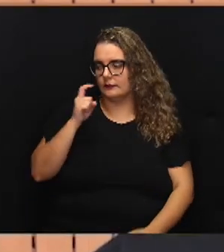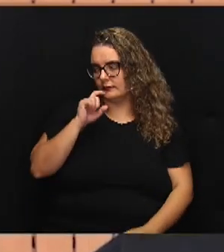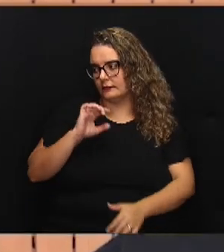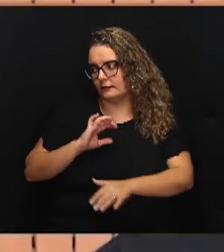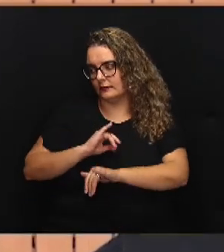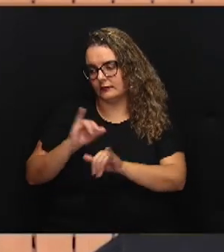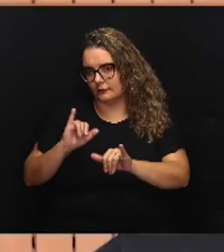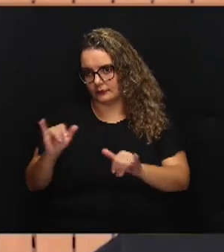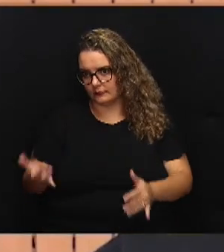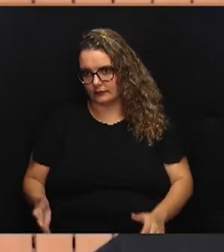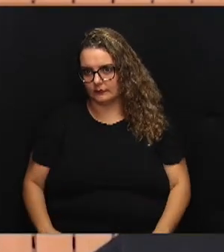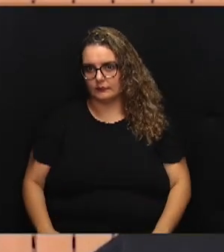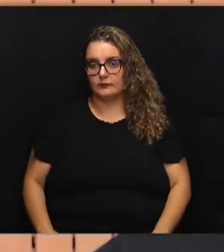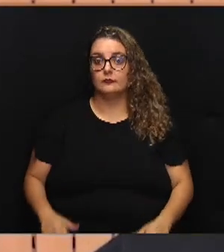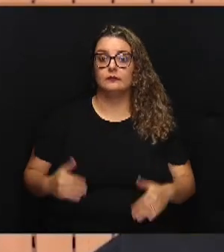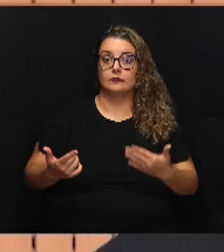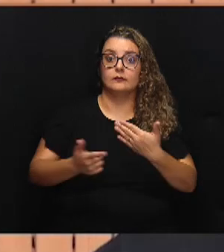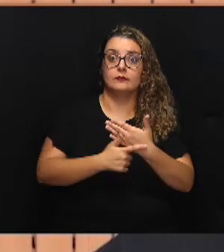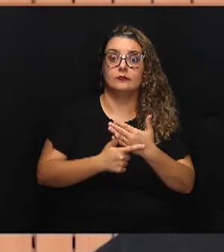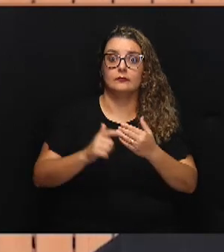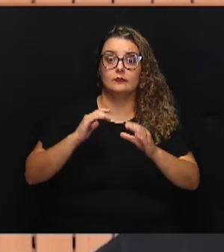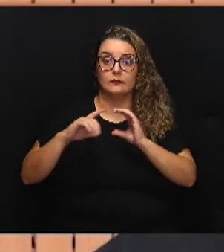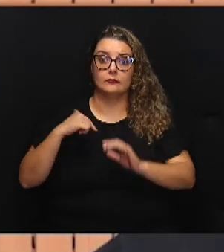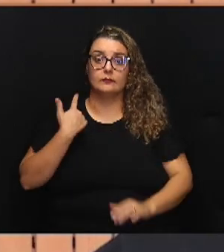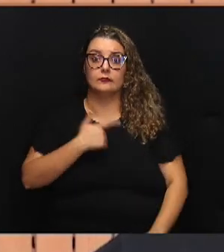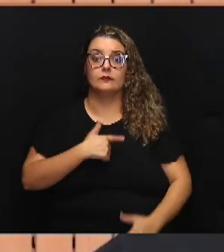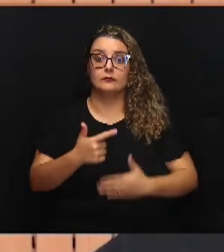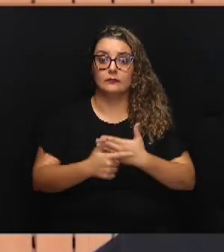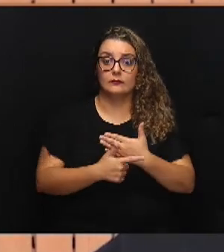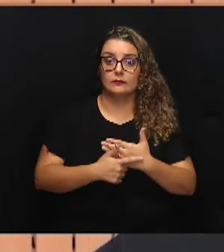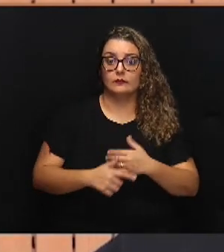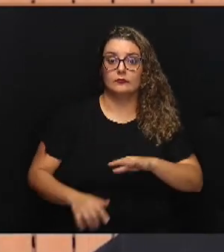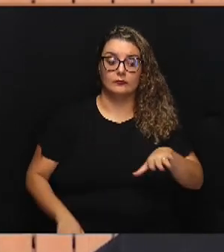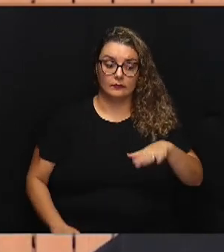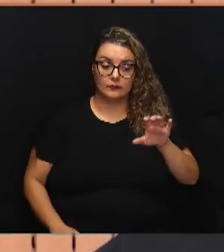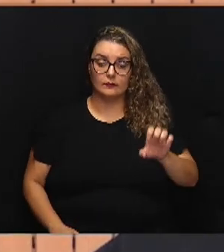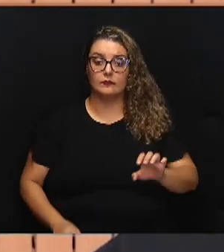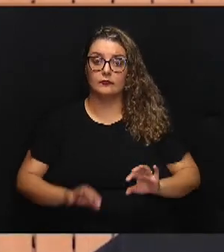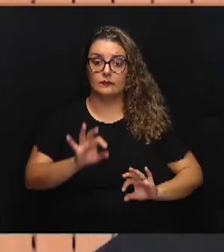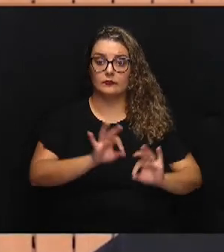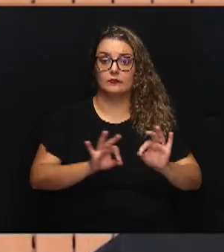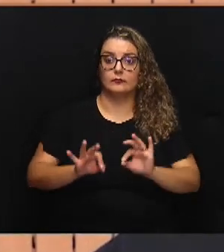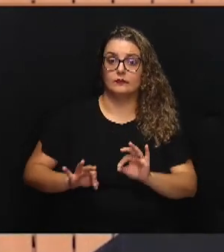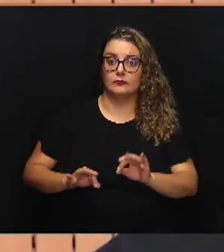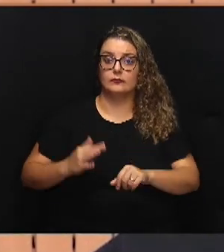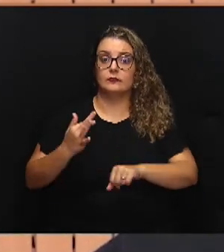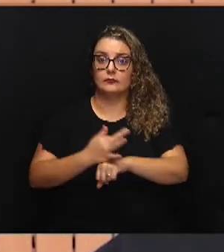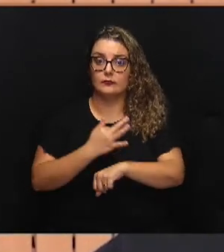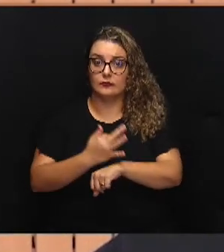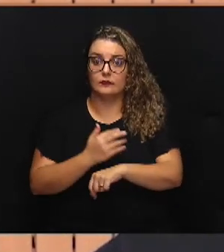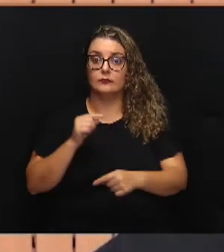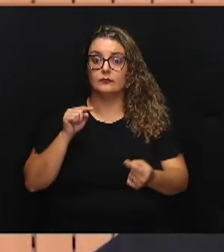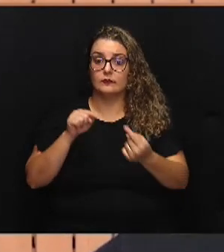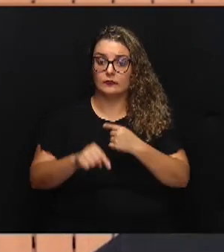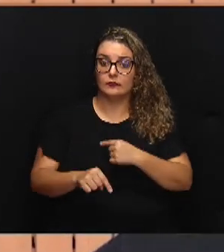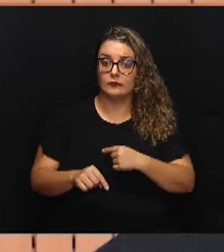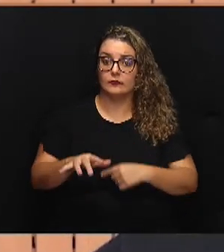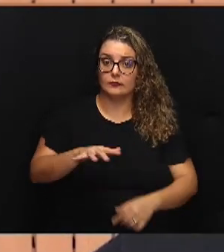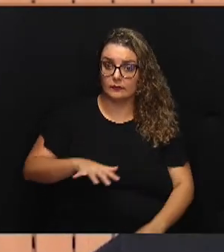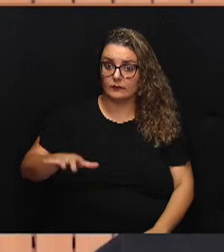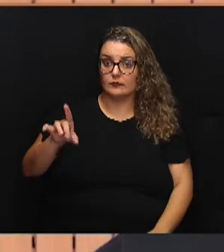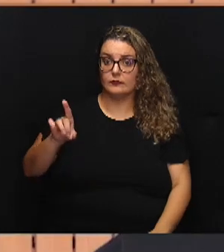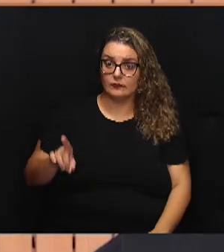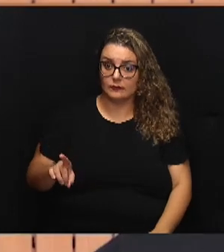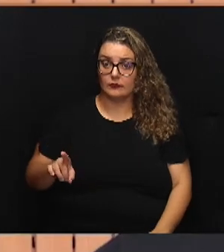papel da comunicação, o nosso papel enquanto esquerda na organização da resistência contra a extrema-direita, mas também